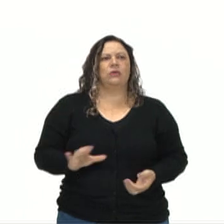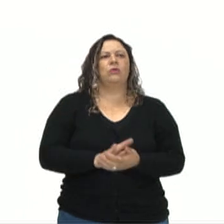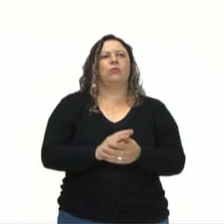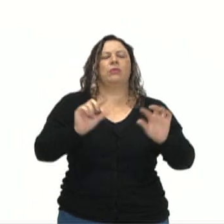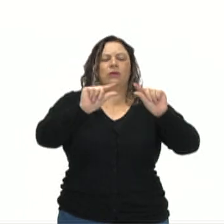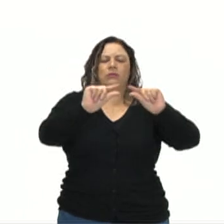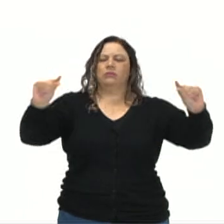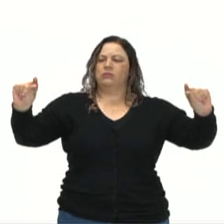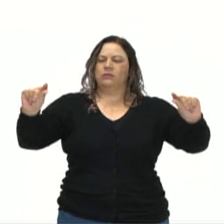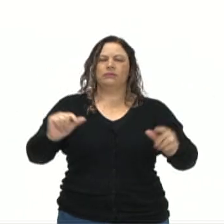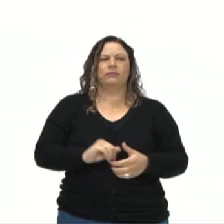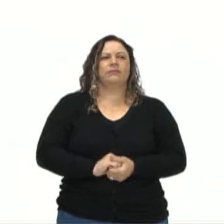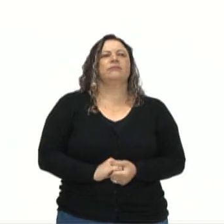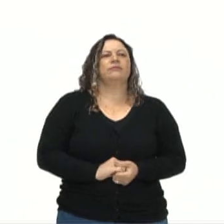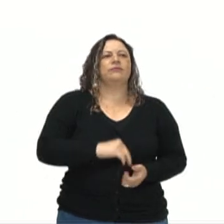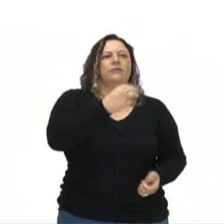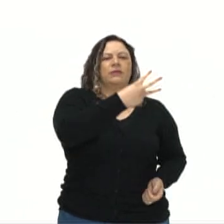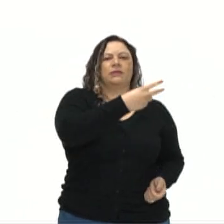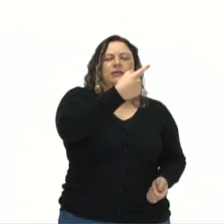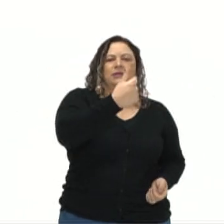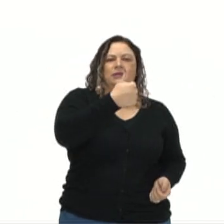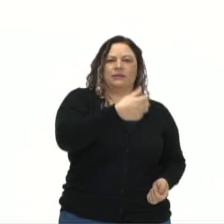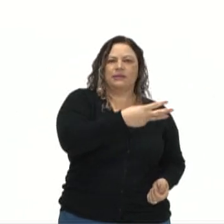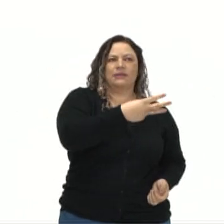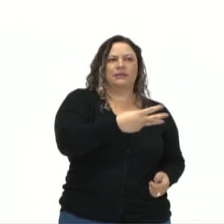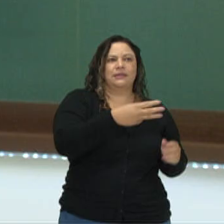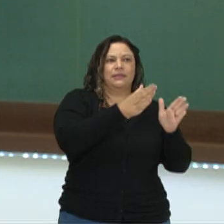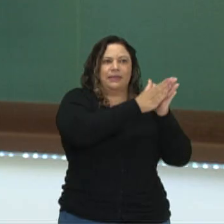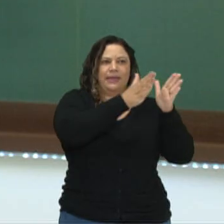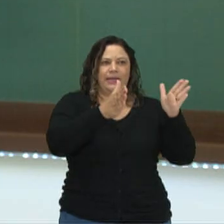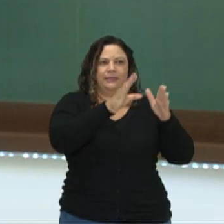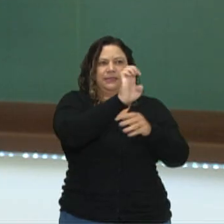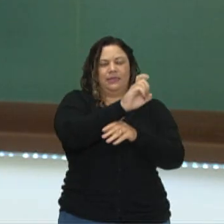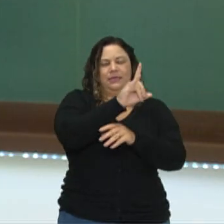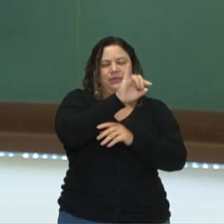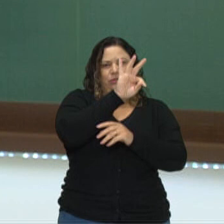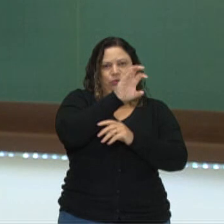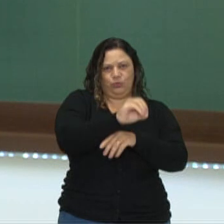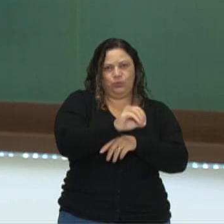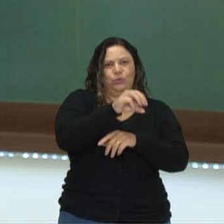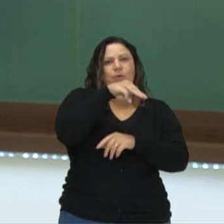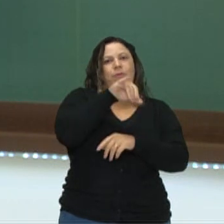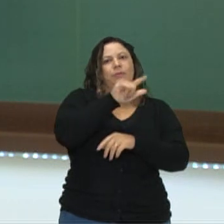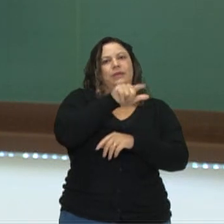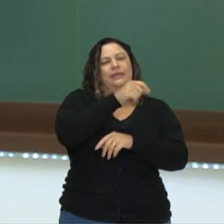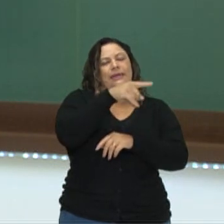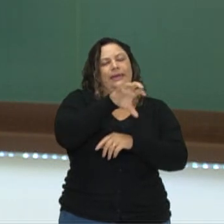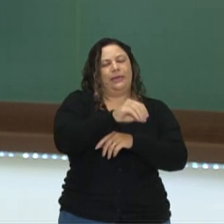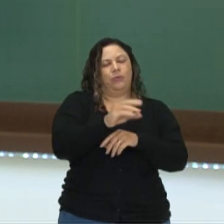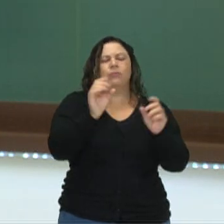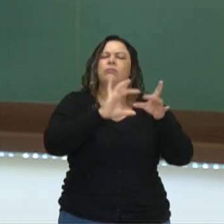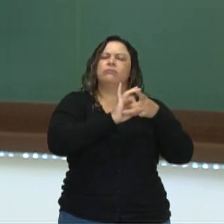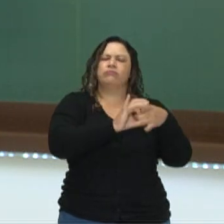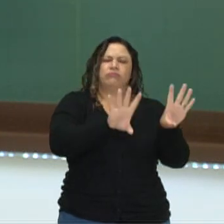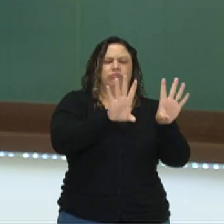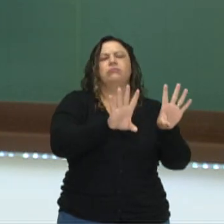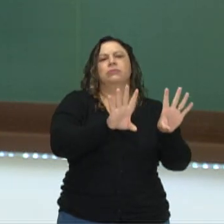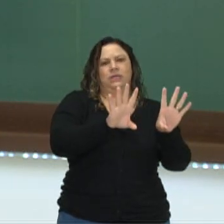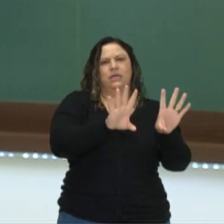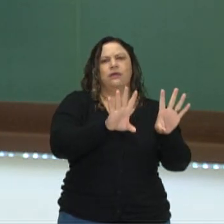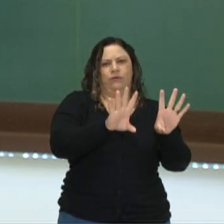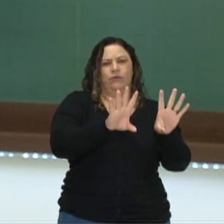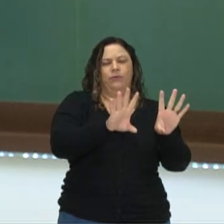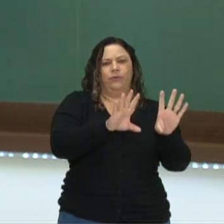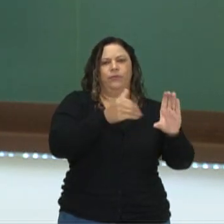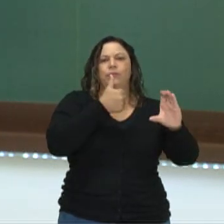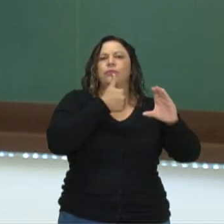tempo aqui, ó. Então, 303, o Edito de Milão, né, que permitia o culto cristão, tá?